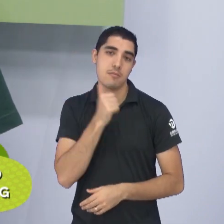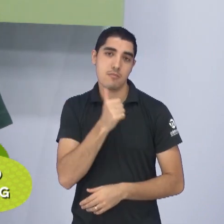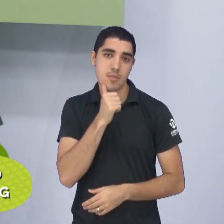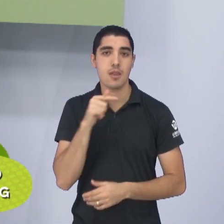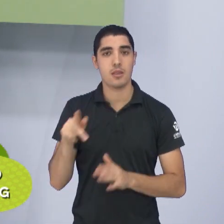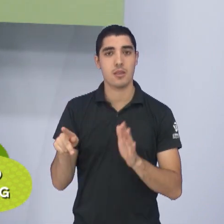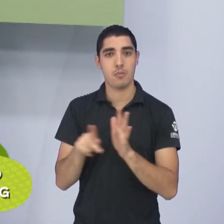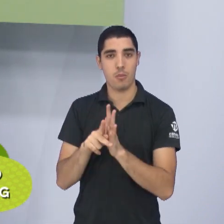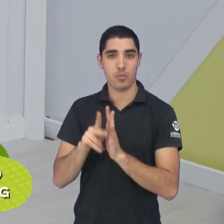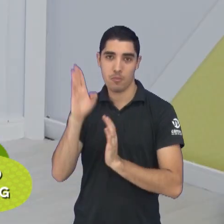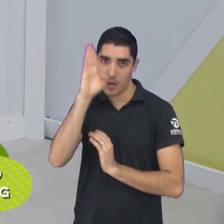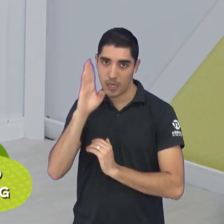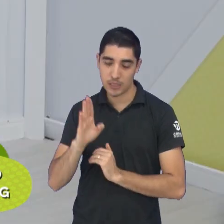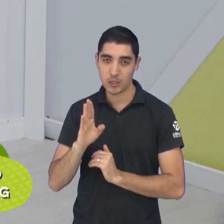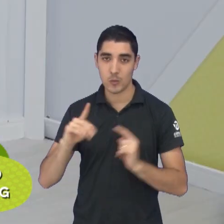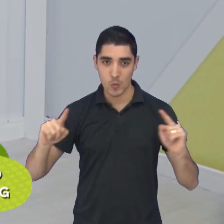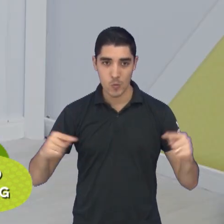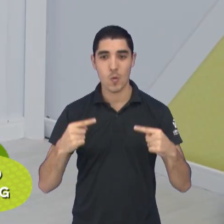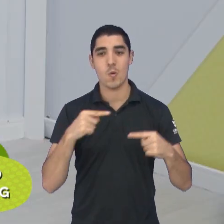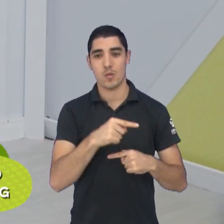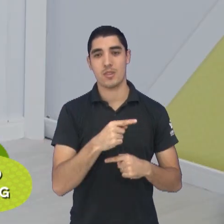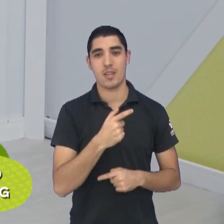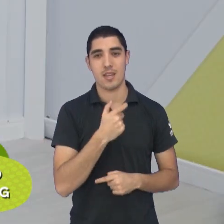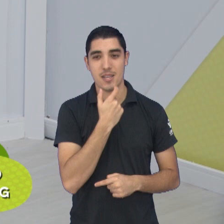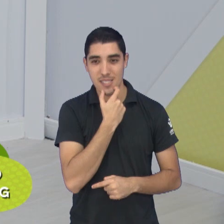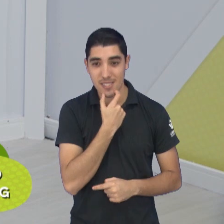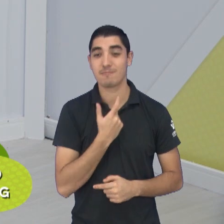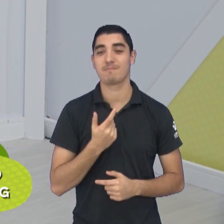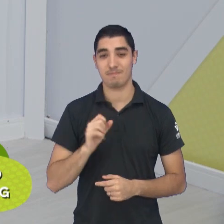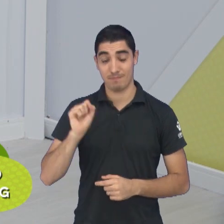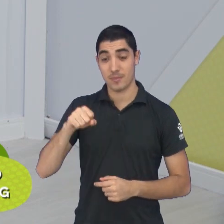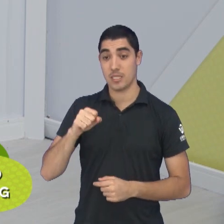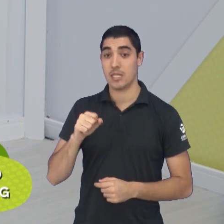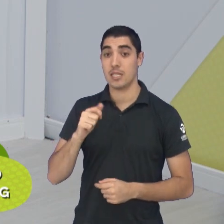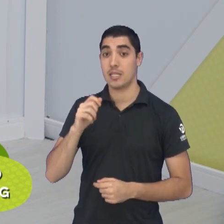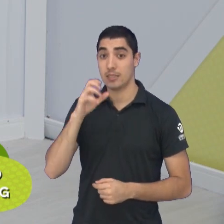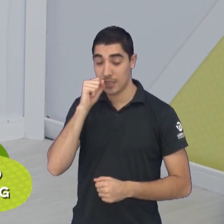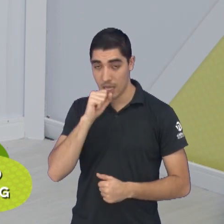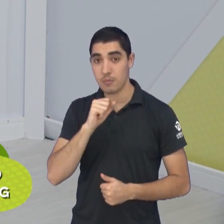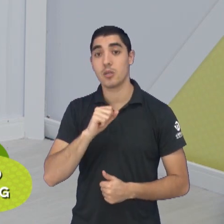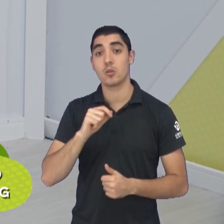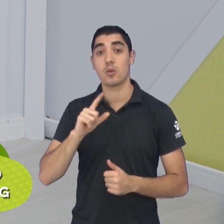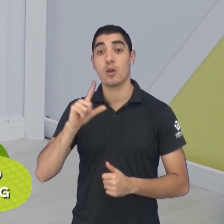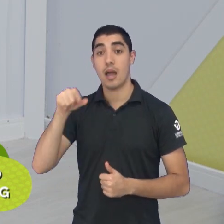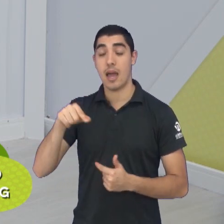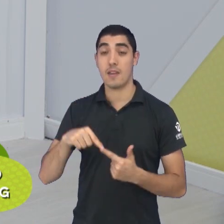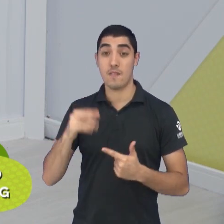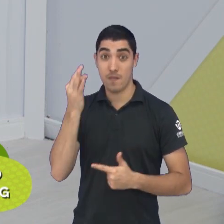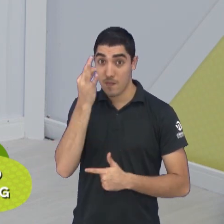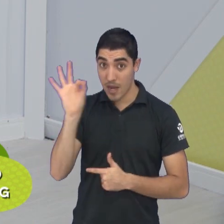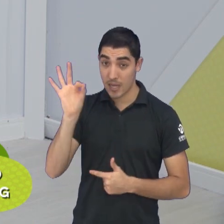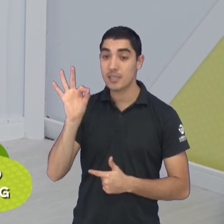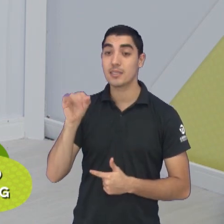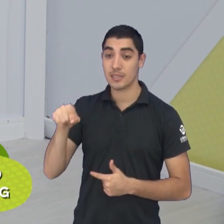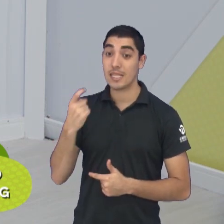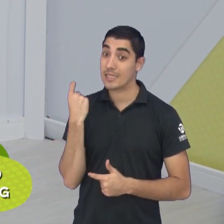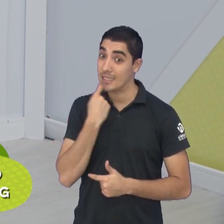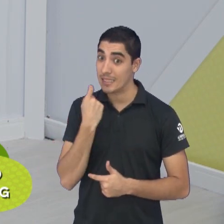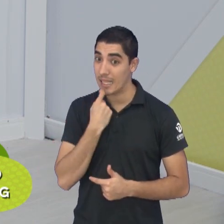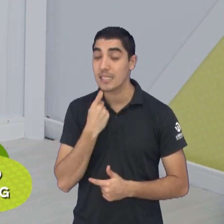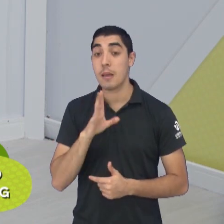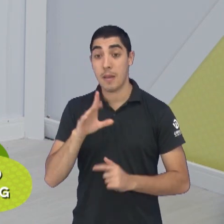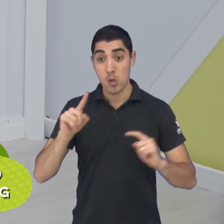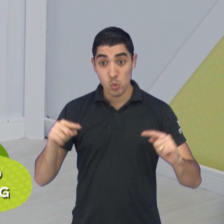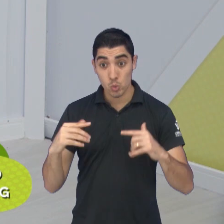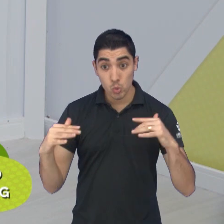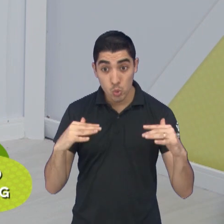jogar contra a Grã-Bretanha. A Grã-Bretanha, o jogo é no sábado, sexta-feira a estreia contra a França, pauleira para a seleção brasileira, mas o jogo que